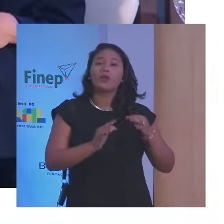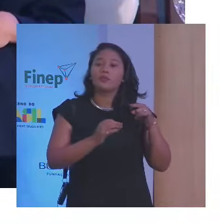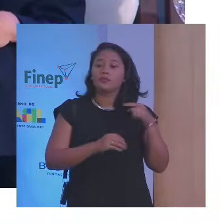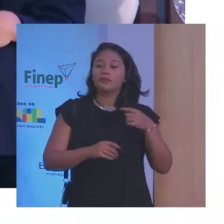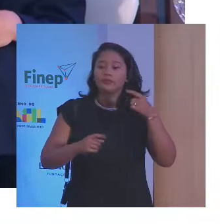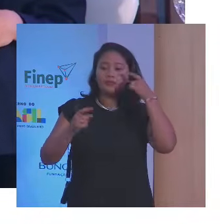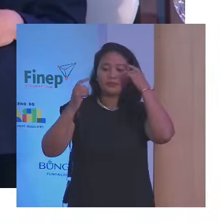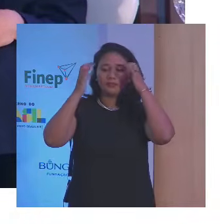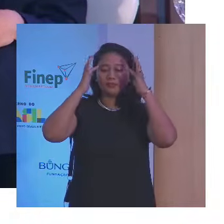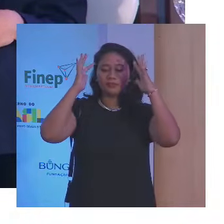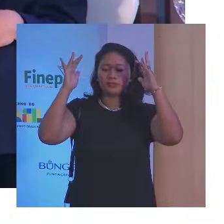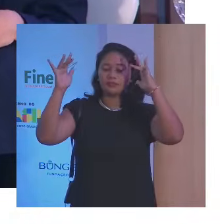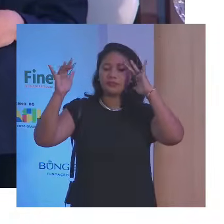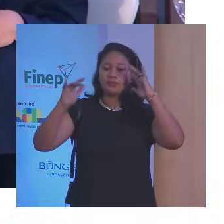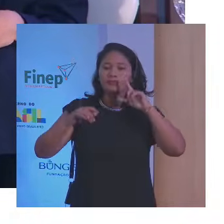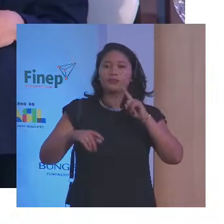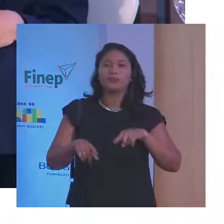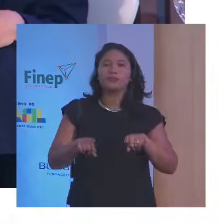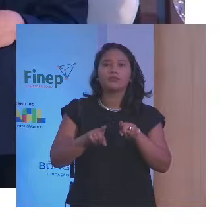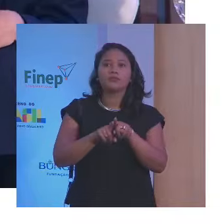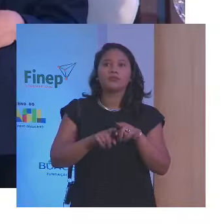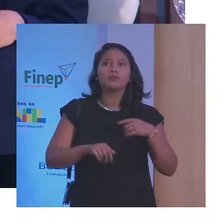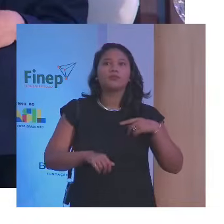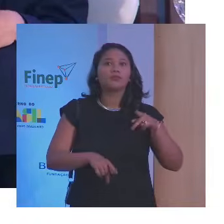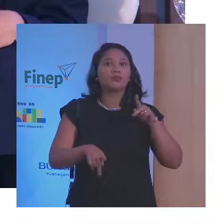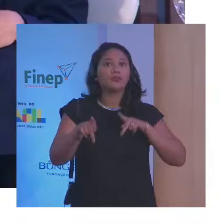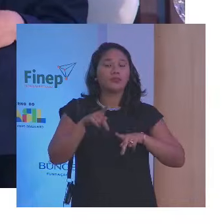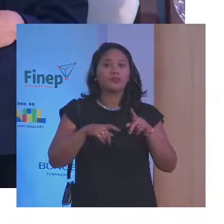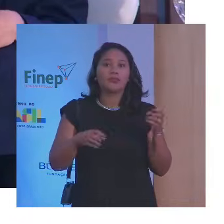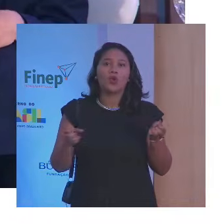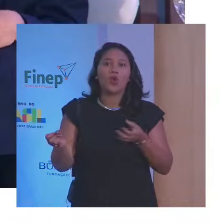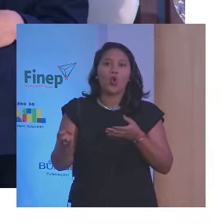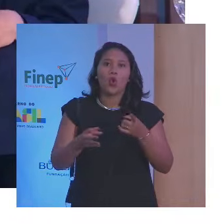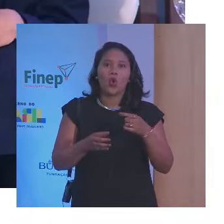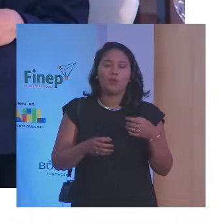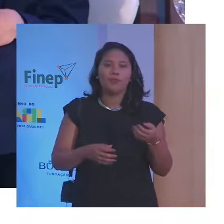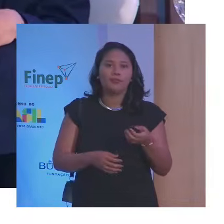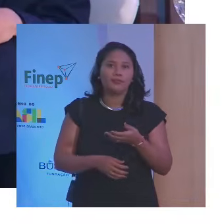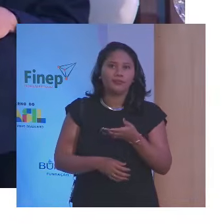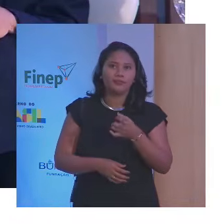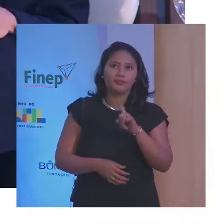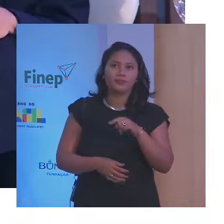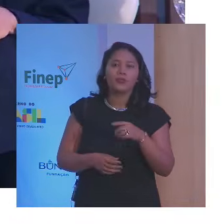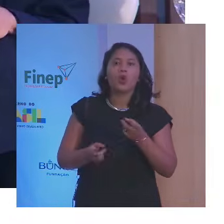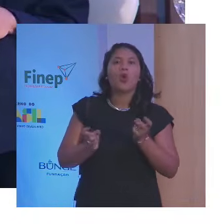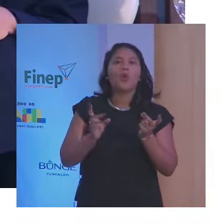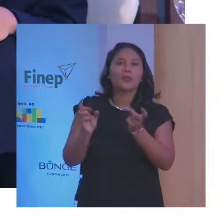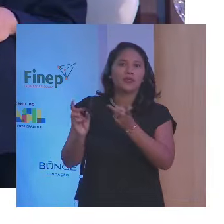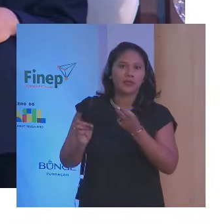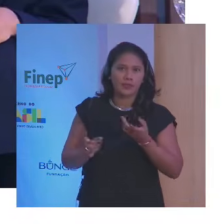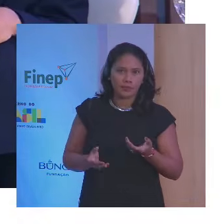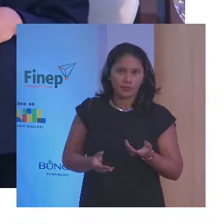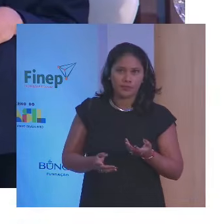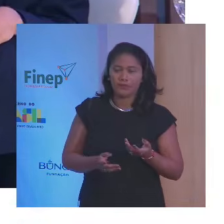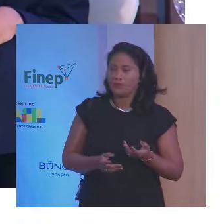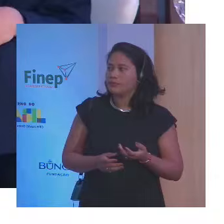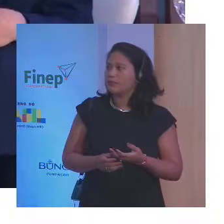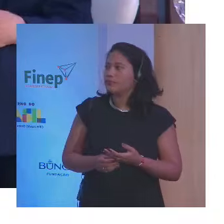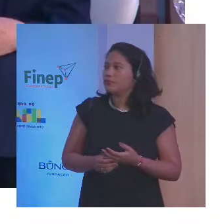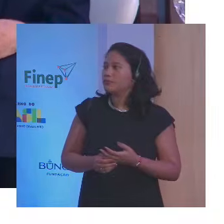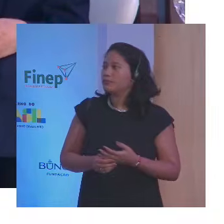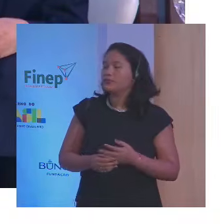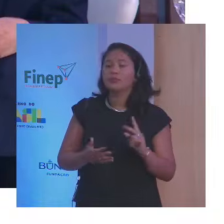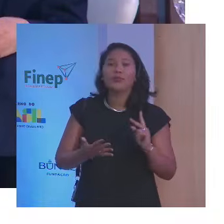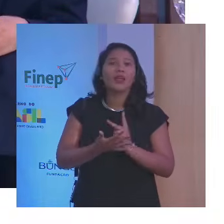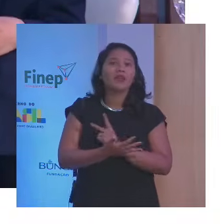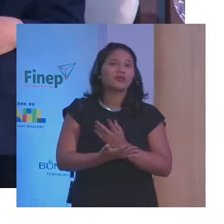na imaginação, no imaginário popular de que inovação, na verdade, quer dizer comercialização. Né? Então, e